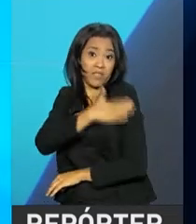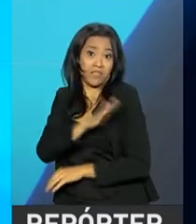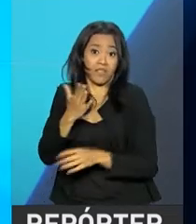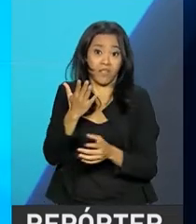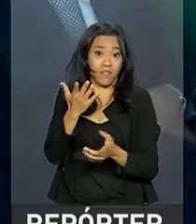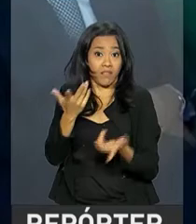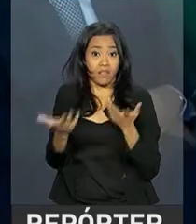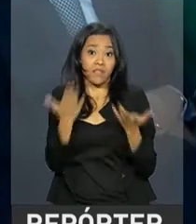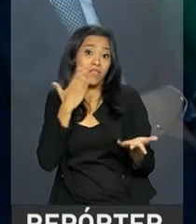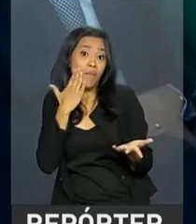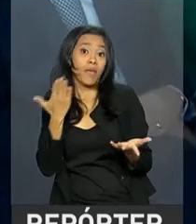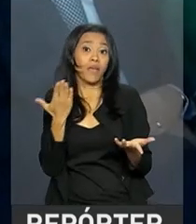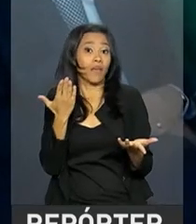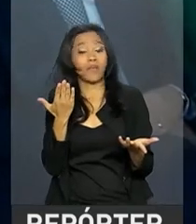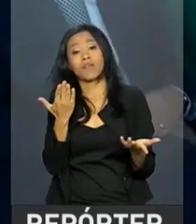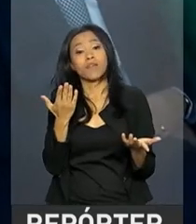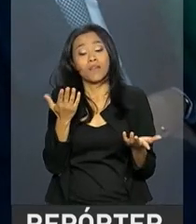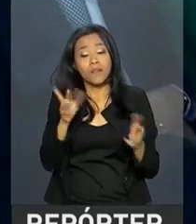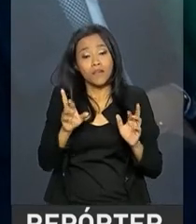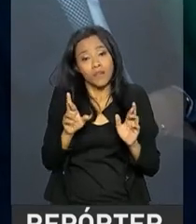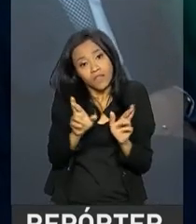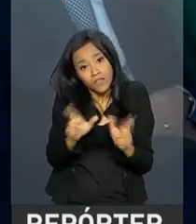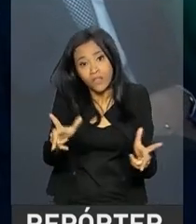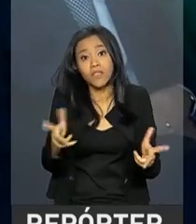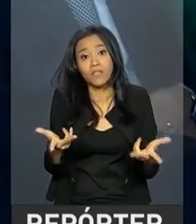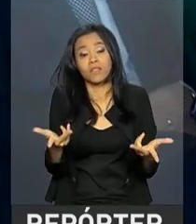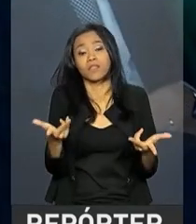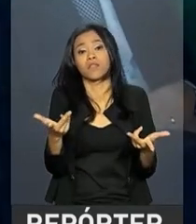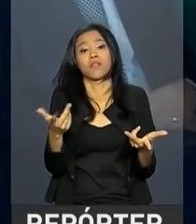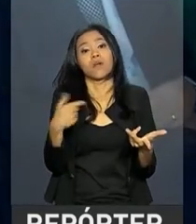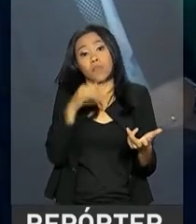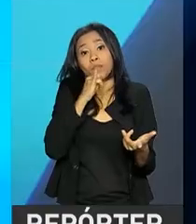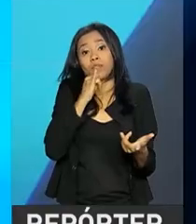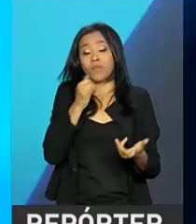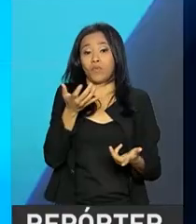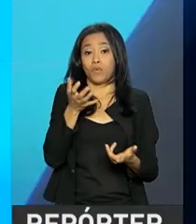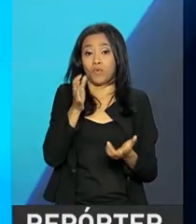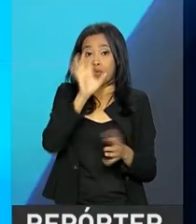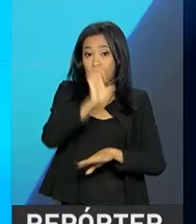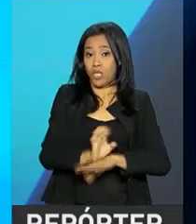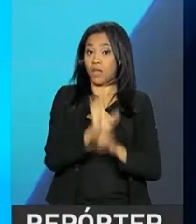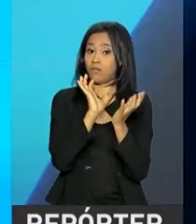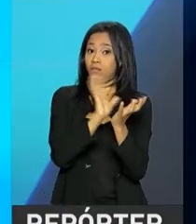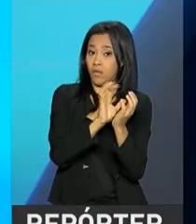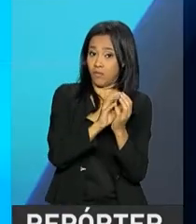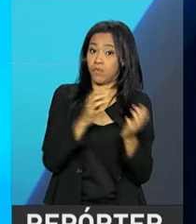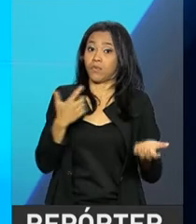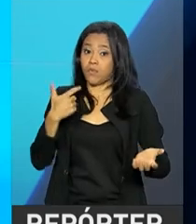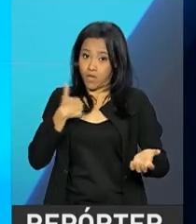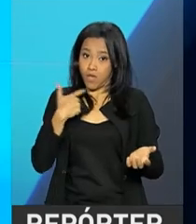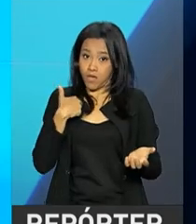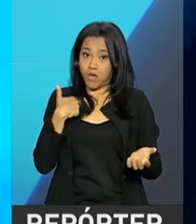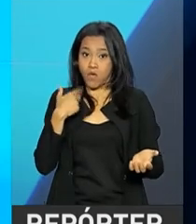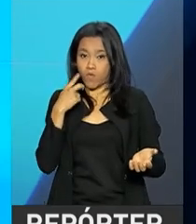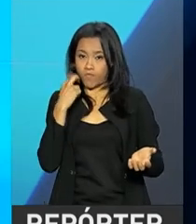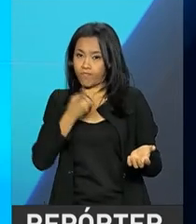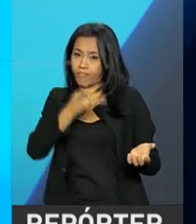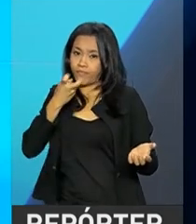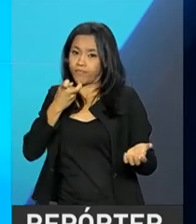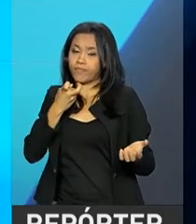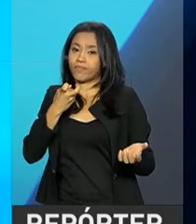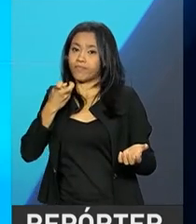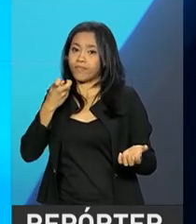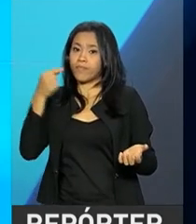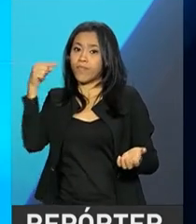diferença feita não foi sem razão que lá em pernambuco eu registrei que o sistema